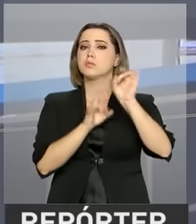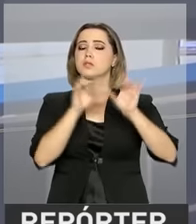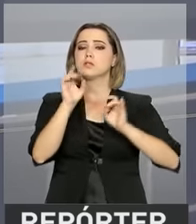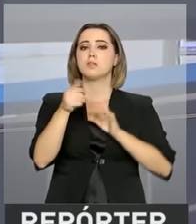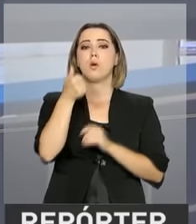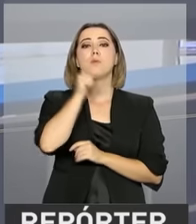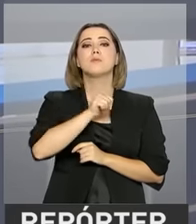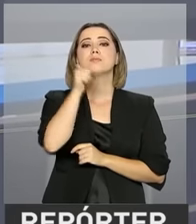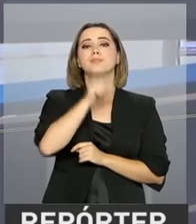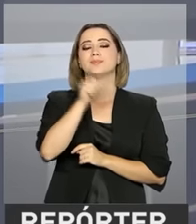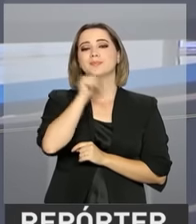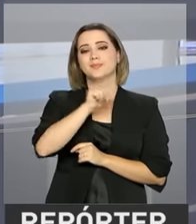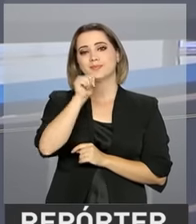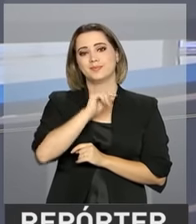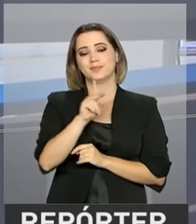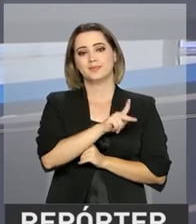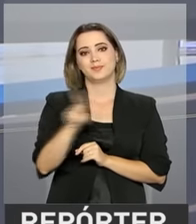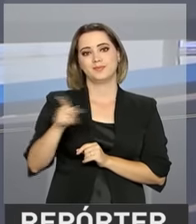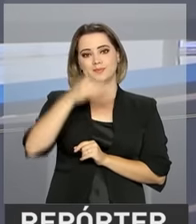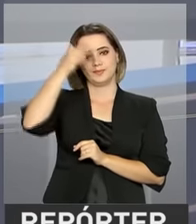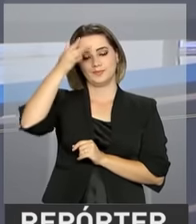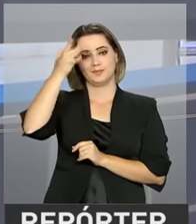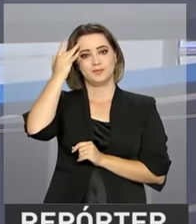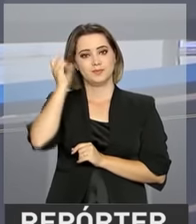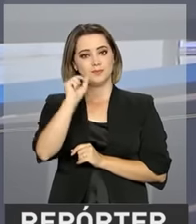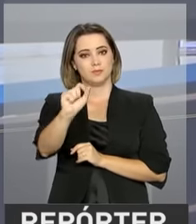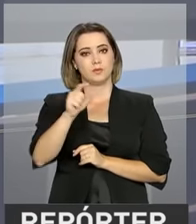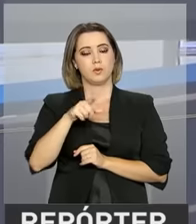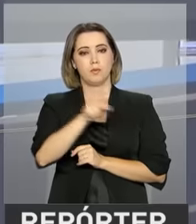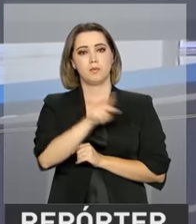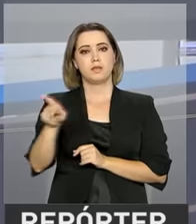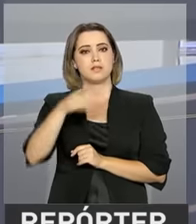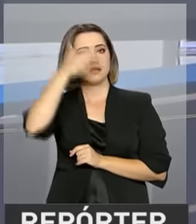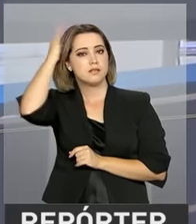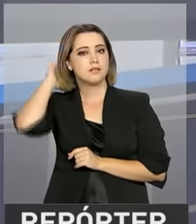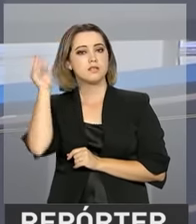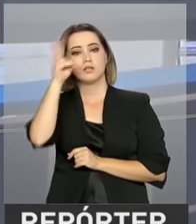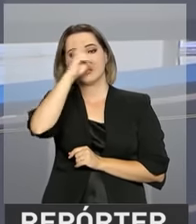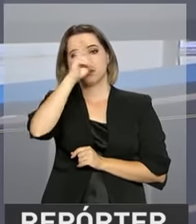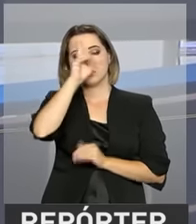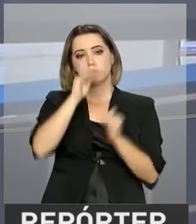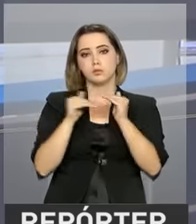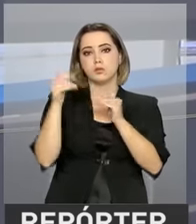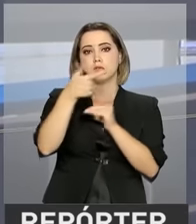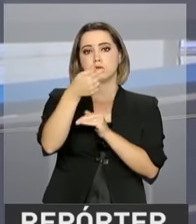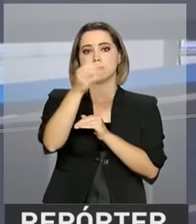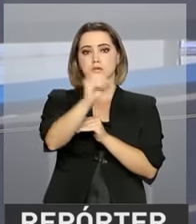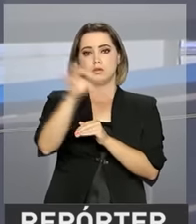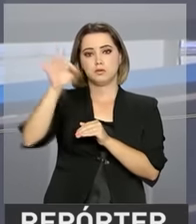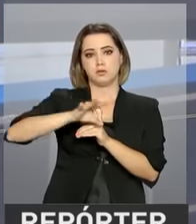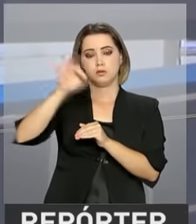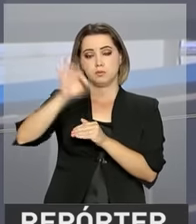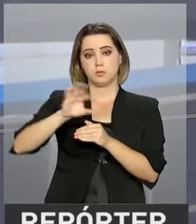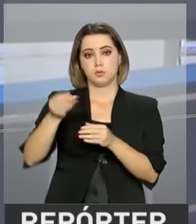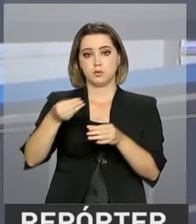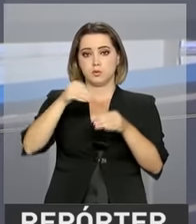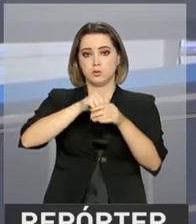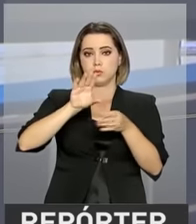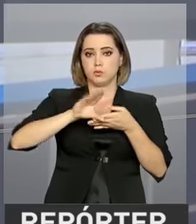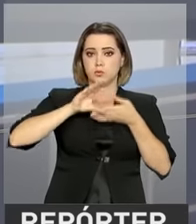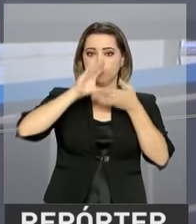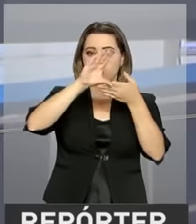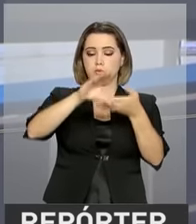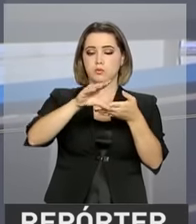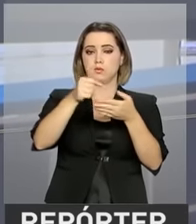amanhã o presidente lembrou que houve aumento de cerca de 70% no número de mulheres no conselhão em relação